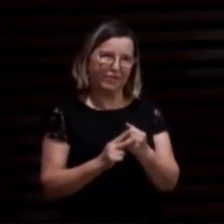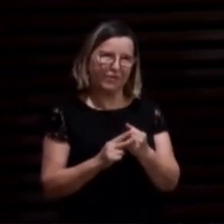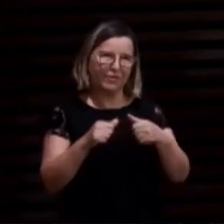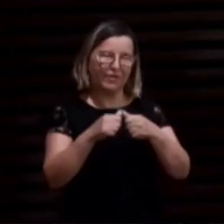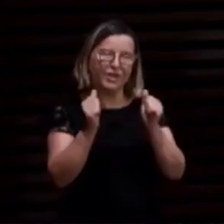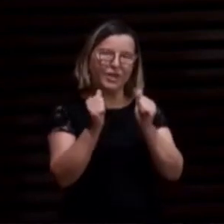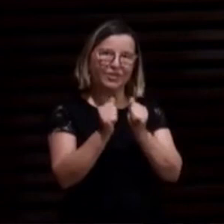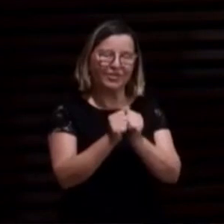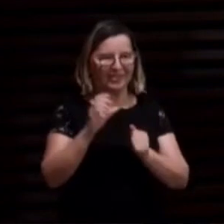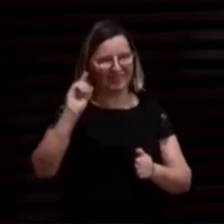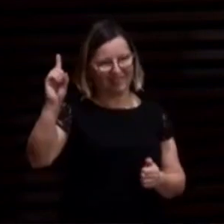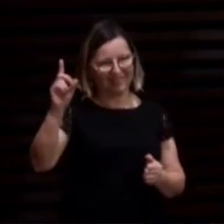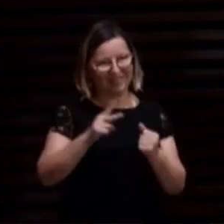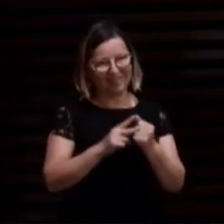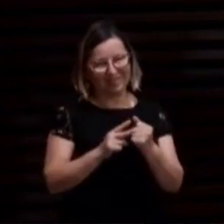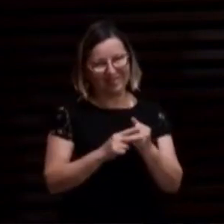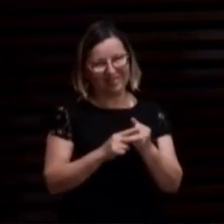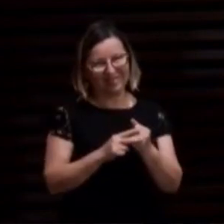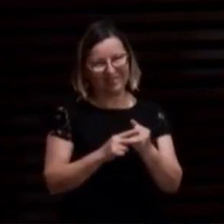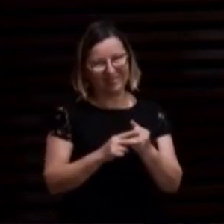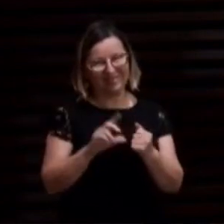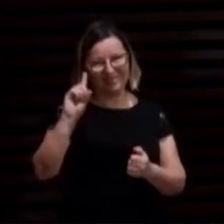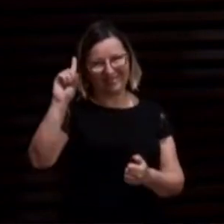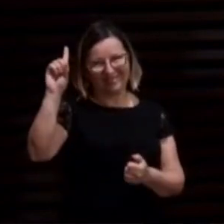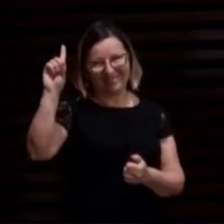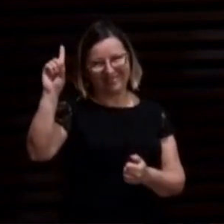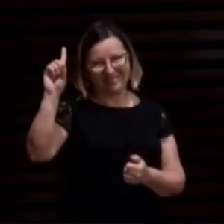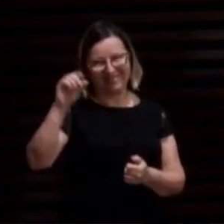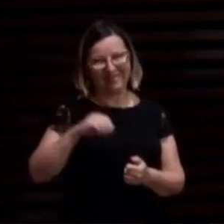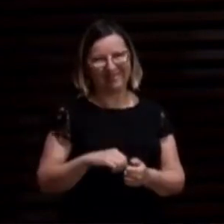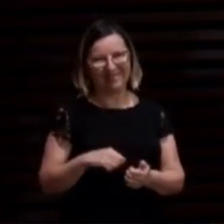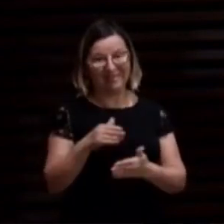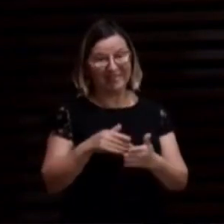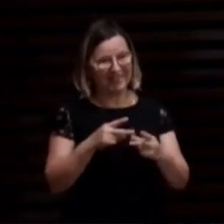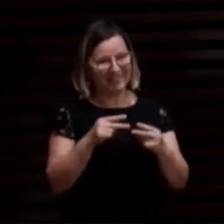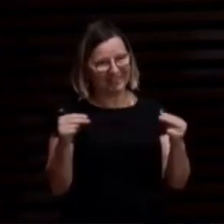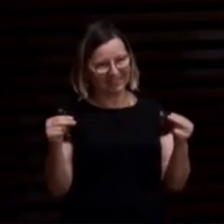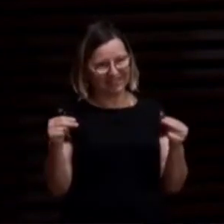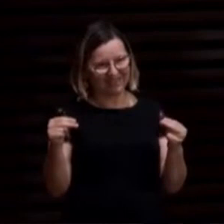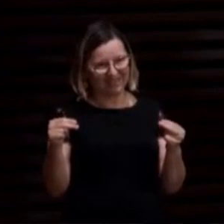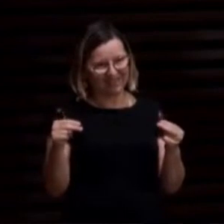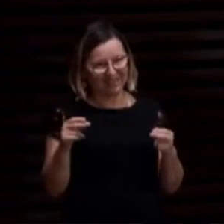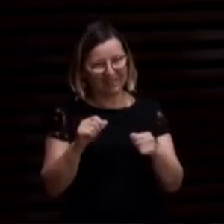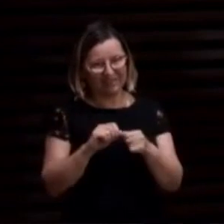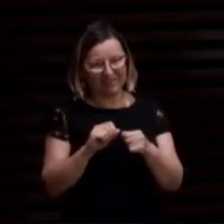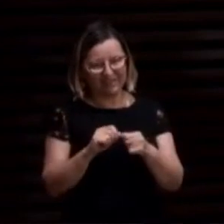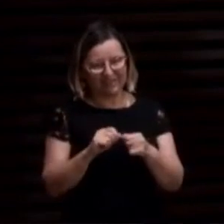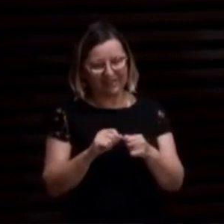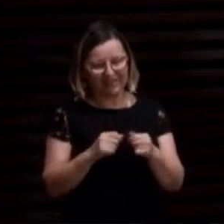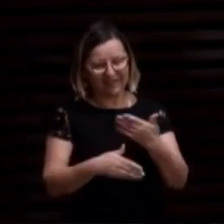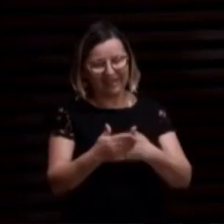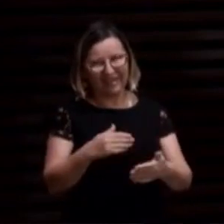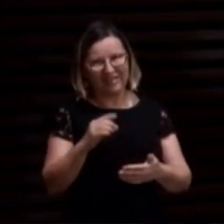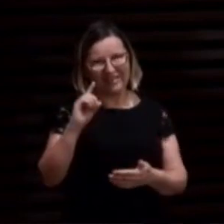Deus. O Verbo era Deus. Todas as coisas foram feitas por meio dele. E